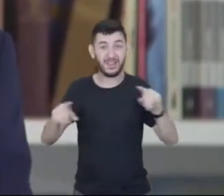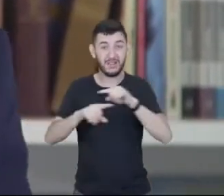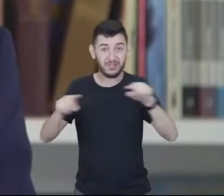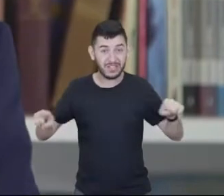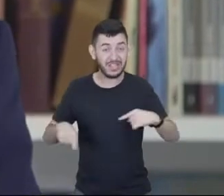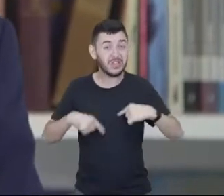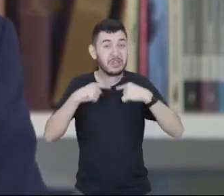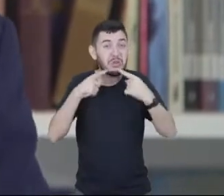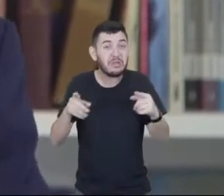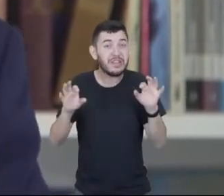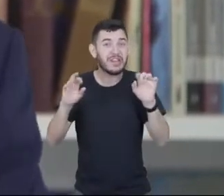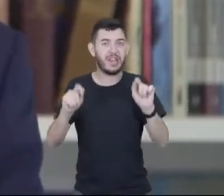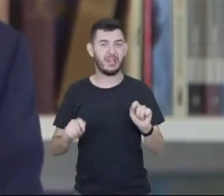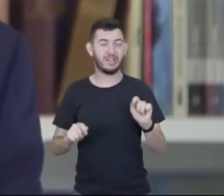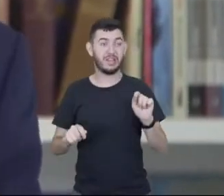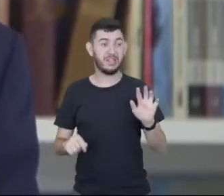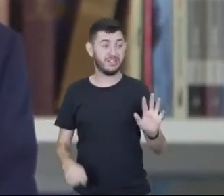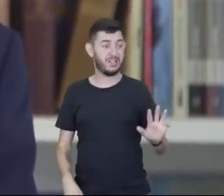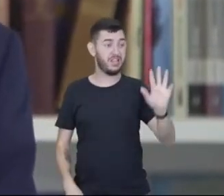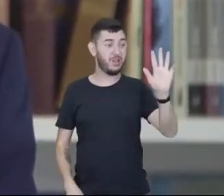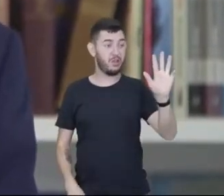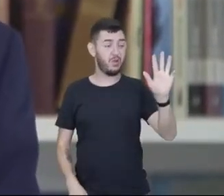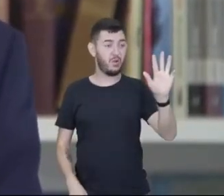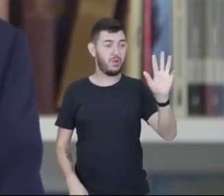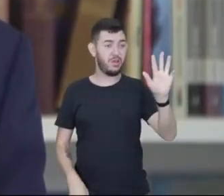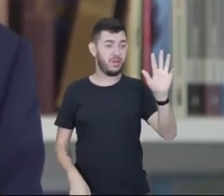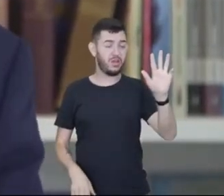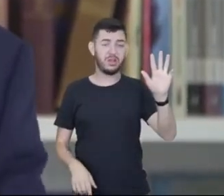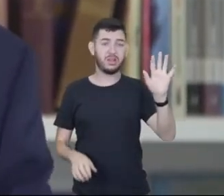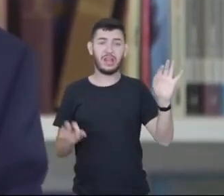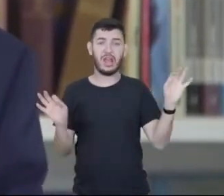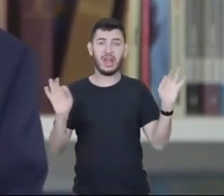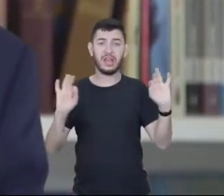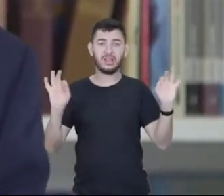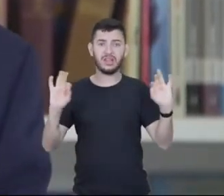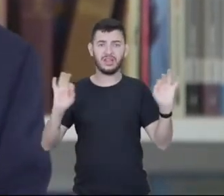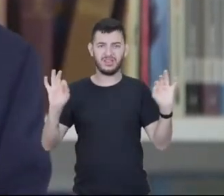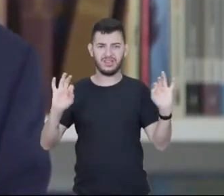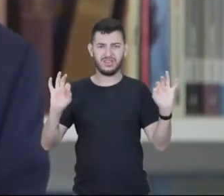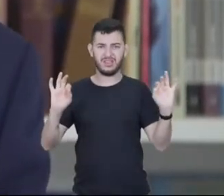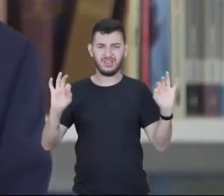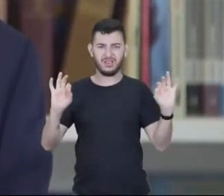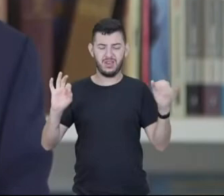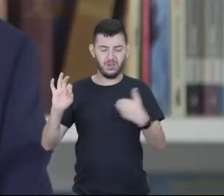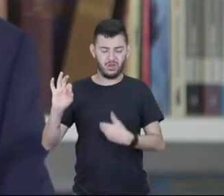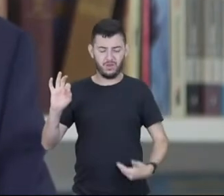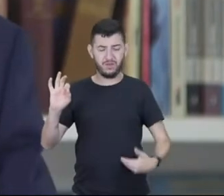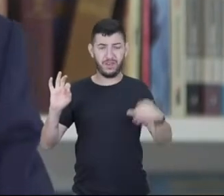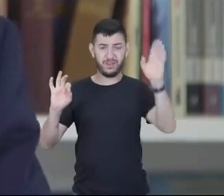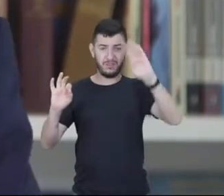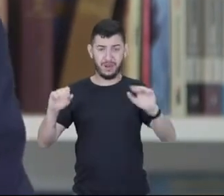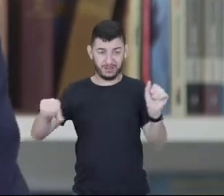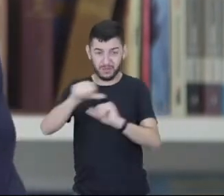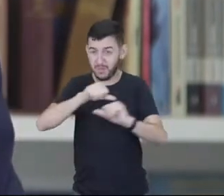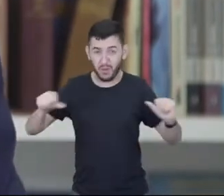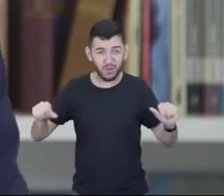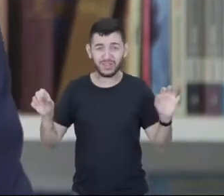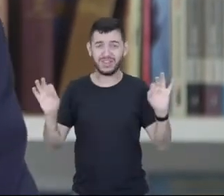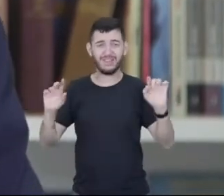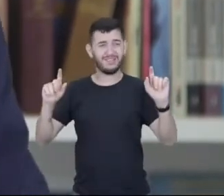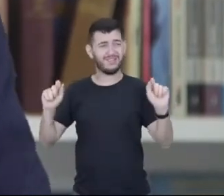não haverá alternância de poder no país e sem alternância de poder não haverá